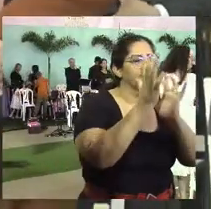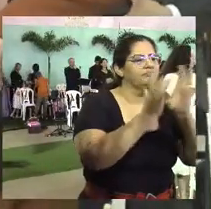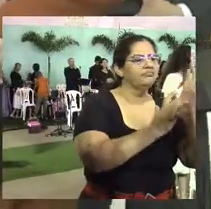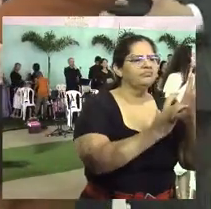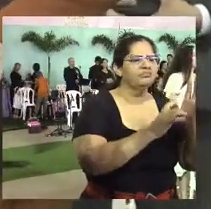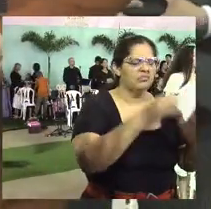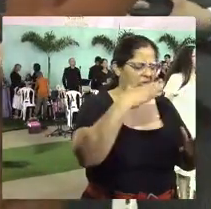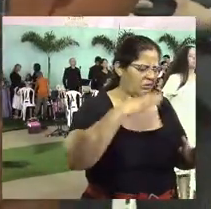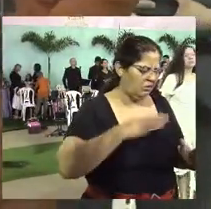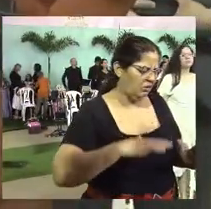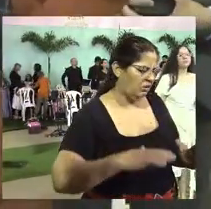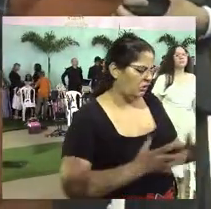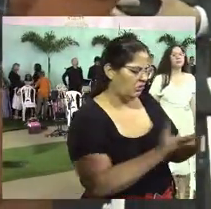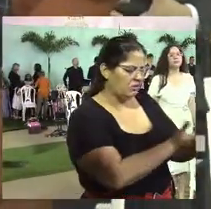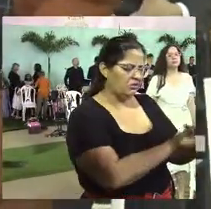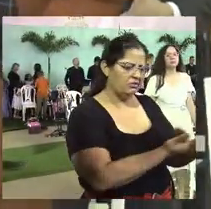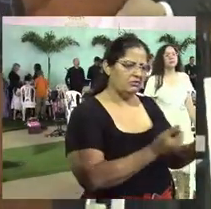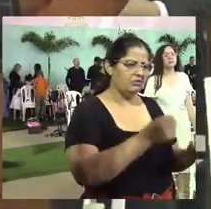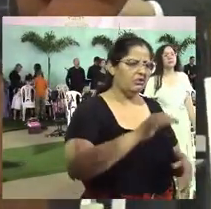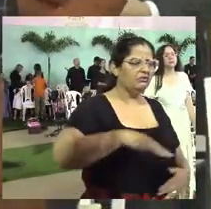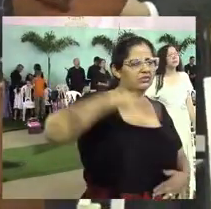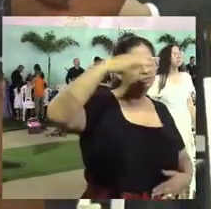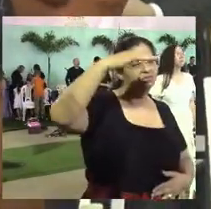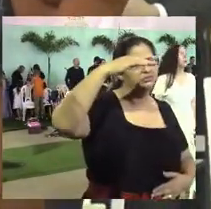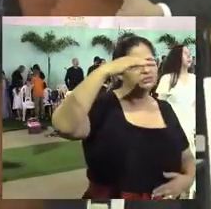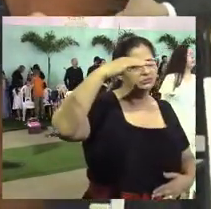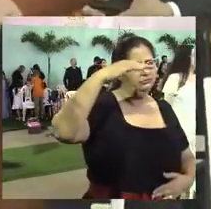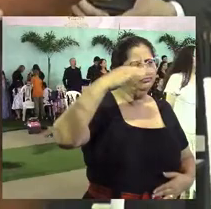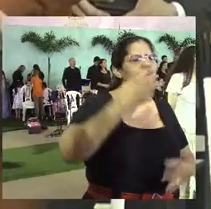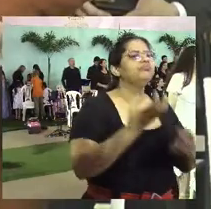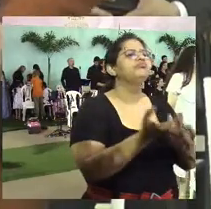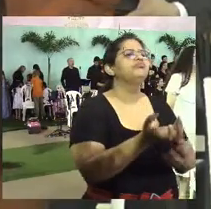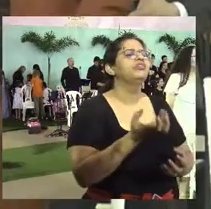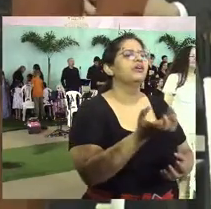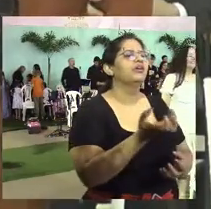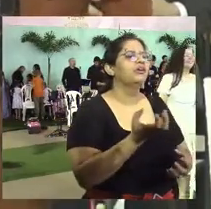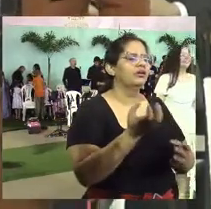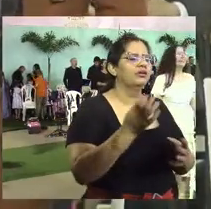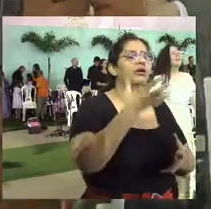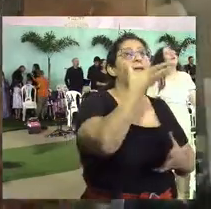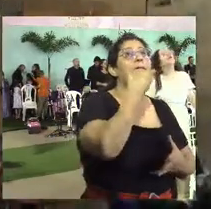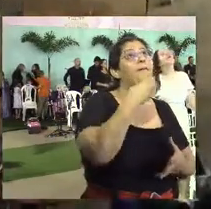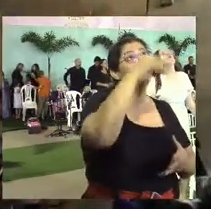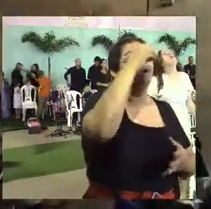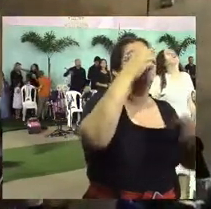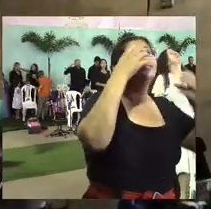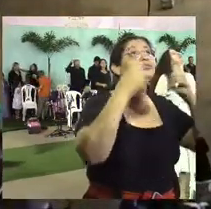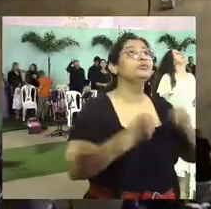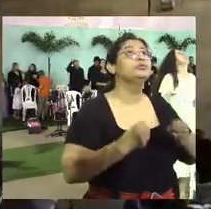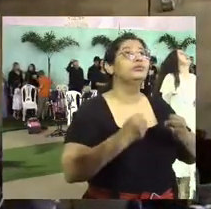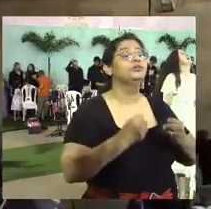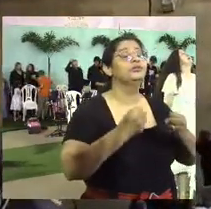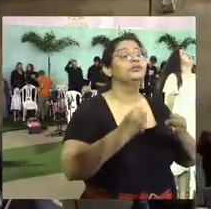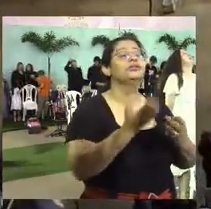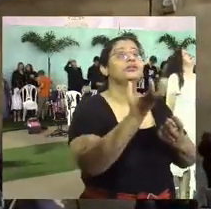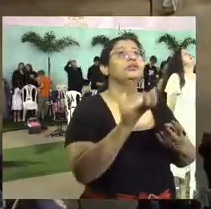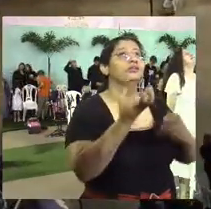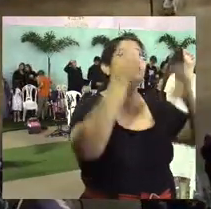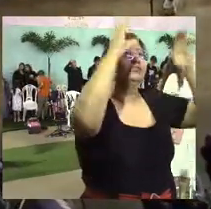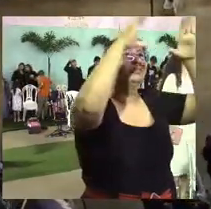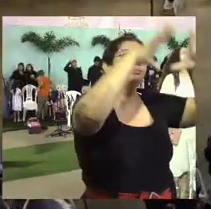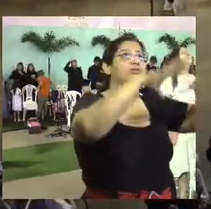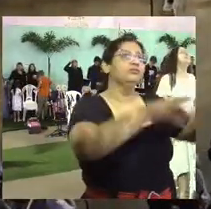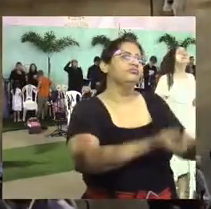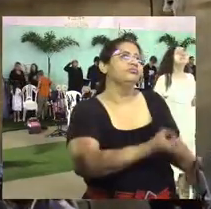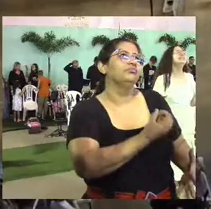jovens adultas vou morar por essas almas que já chegaram irmãos Pai poderoso queremos abençoar essas vidas